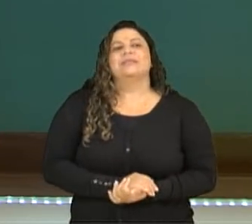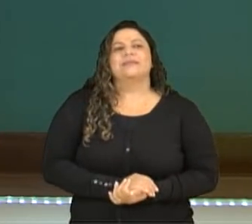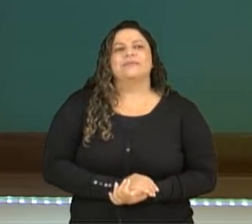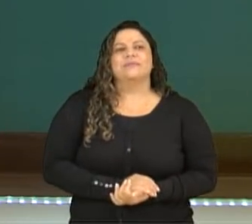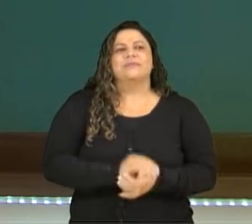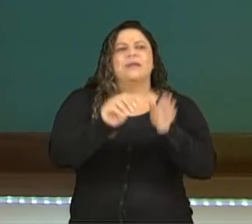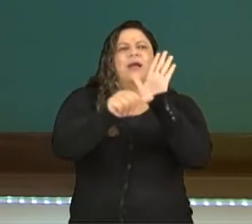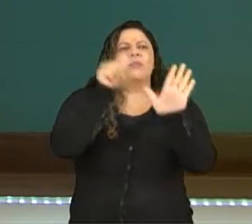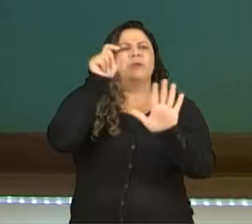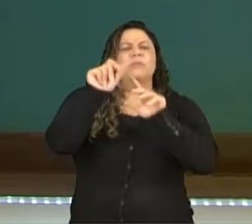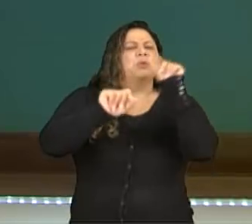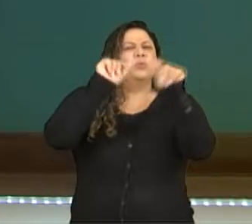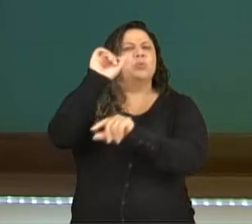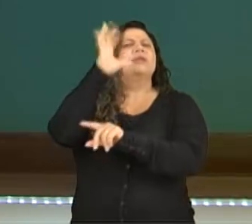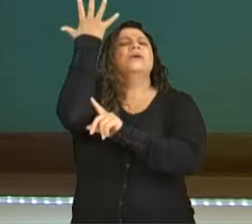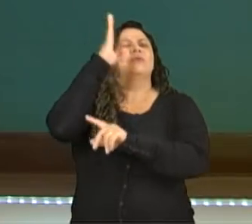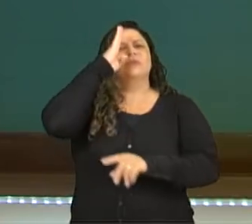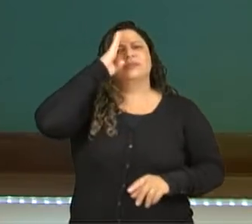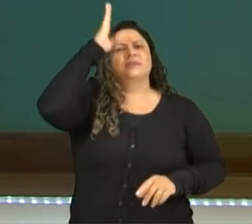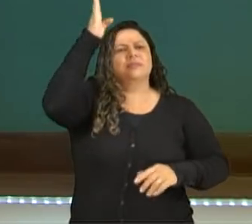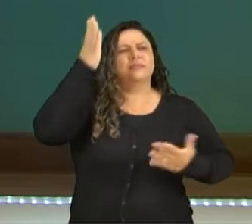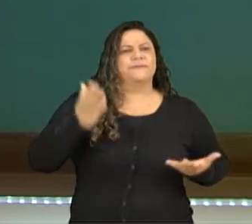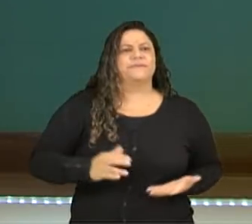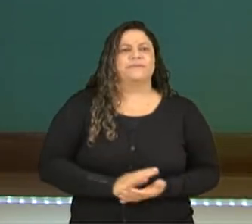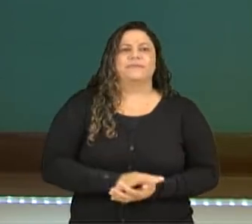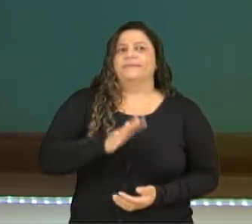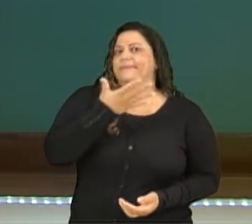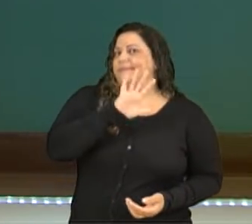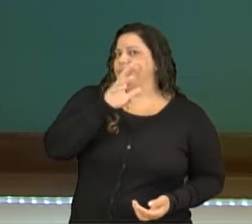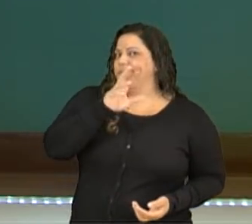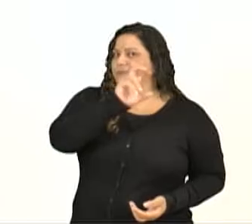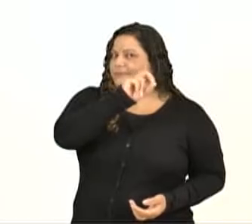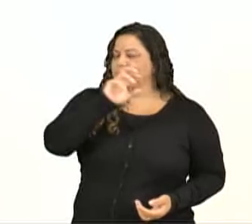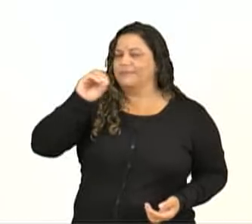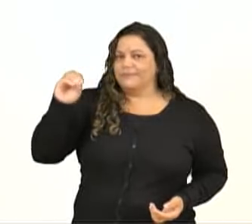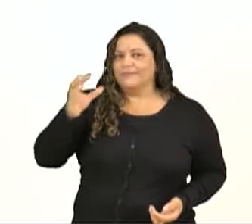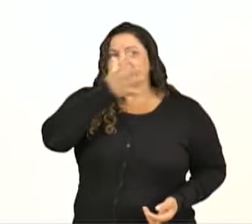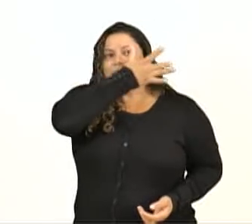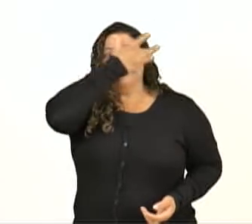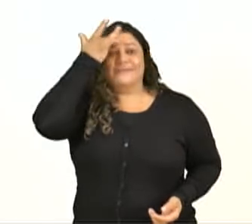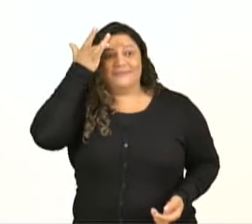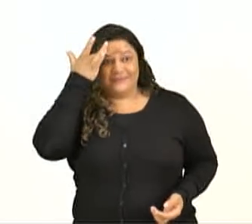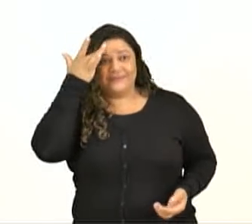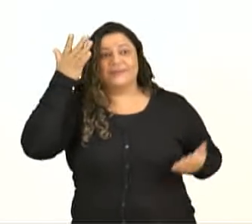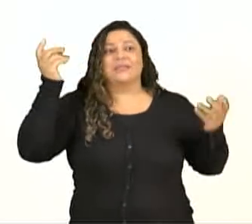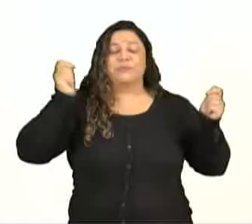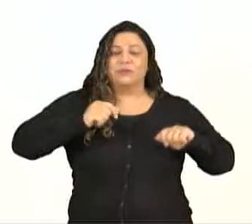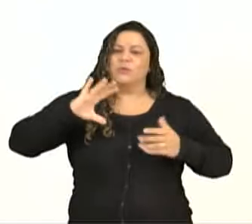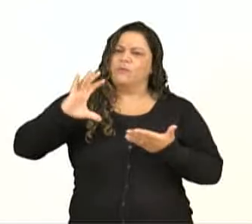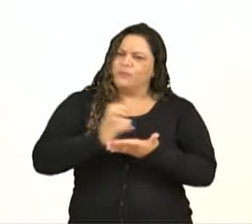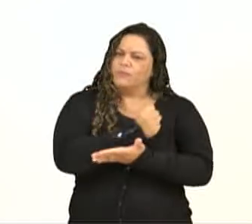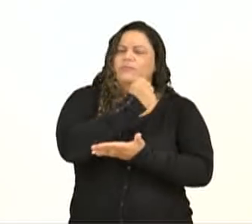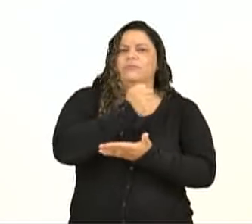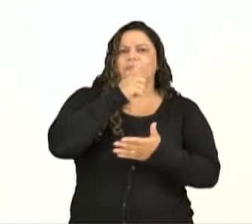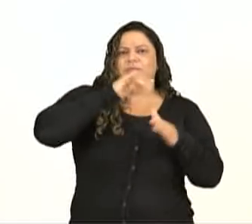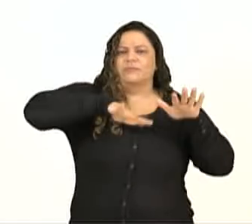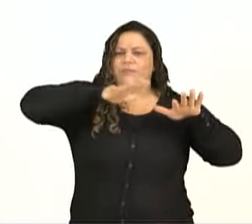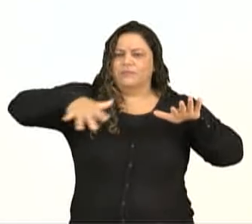qual foi o acontecimento principal? Cerca de 500 imigrantes e refugiados foram resgatados no